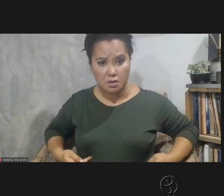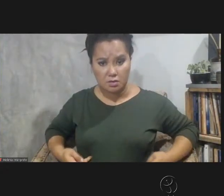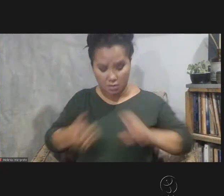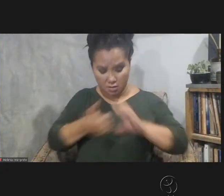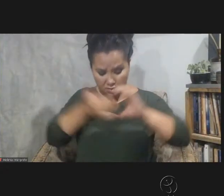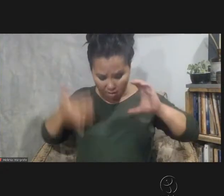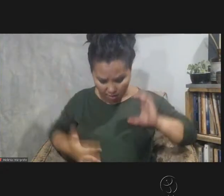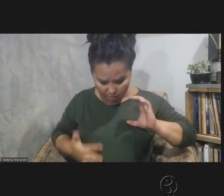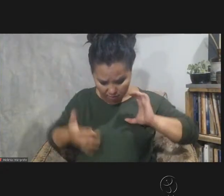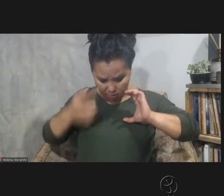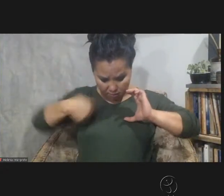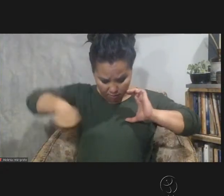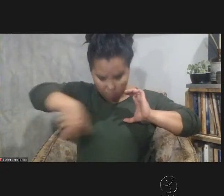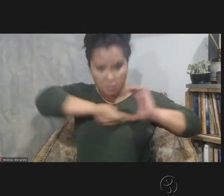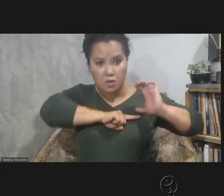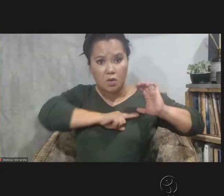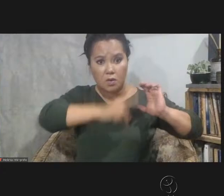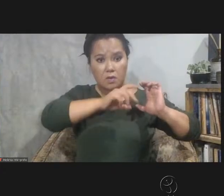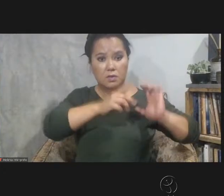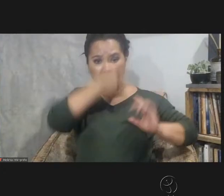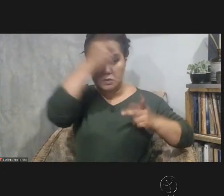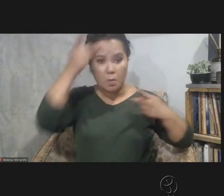dos seres humanos,